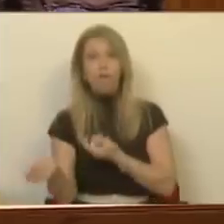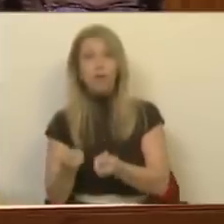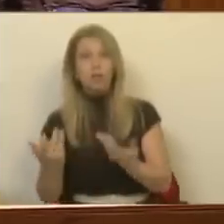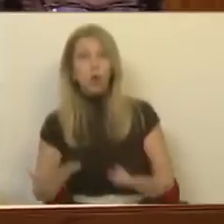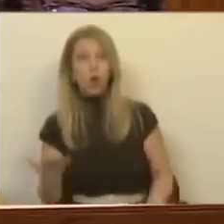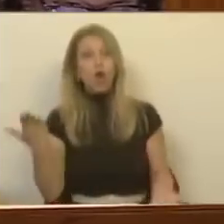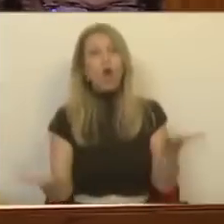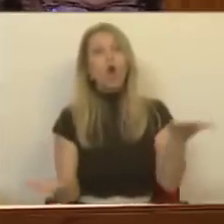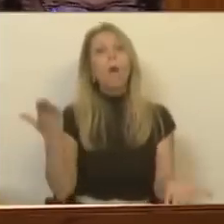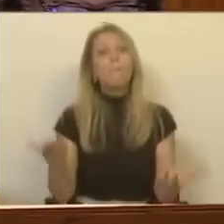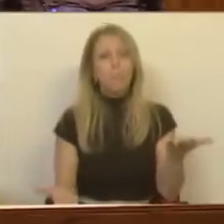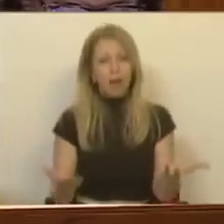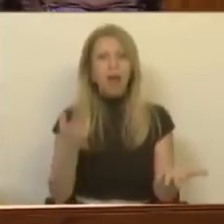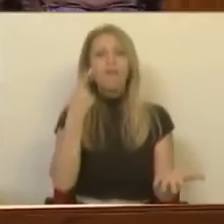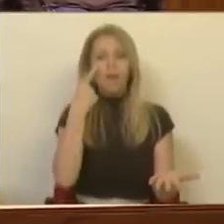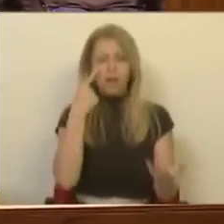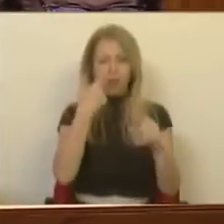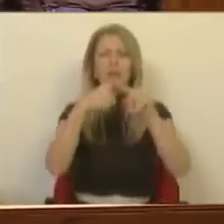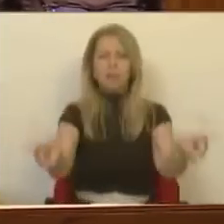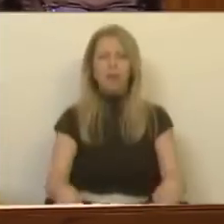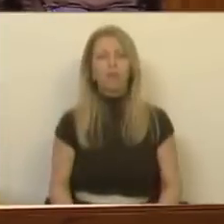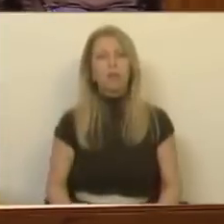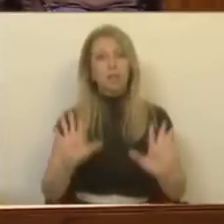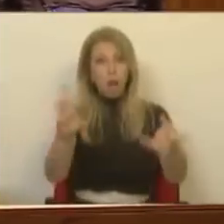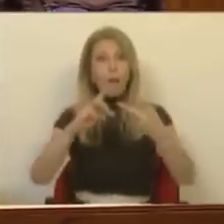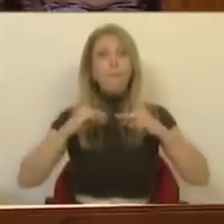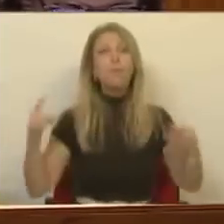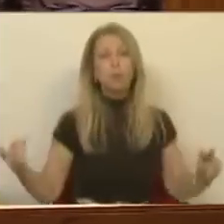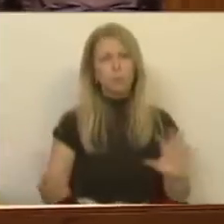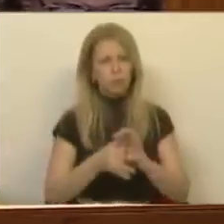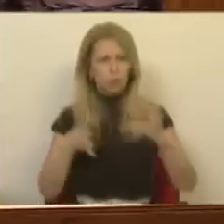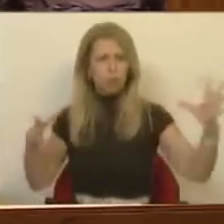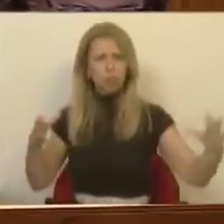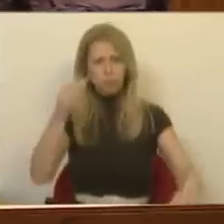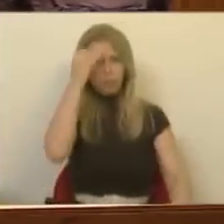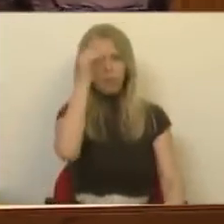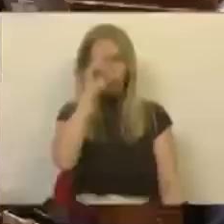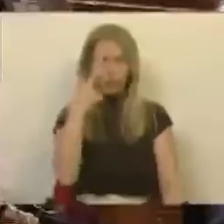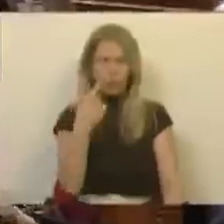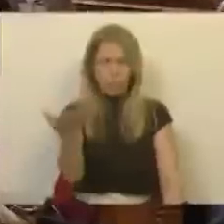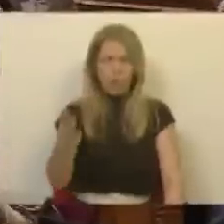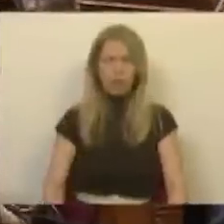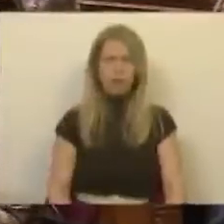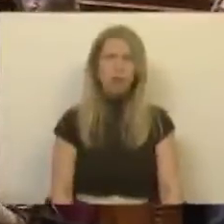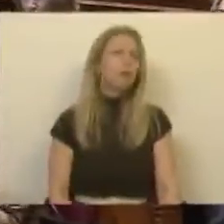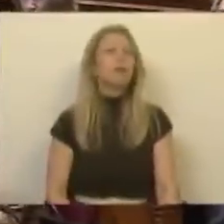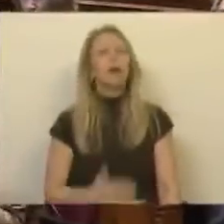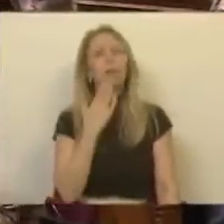senhor Deputado um pormenor a municipalização nada tem a ver com os professores muito obrigado